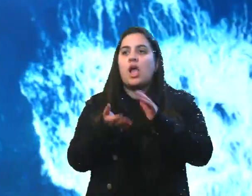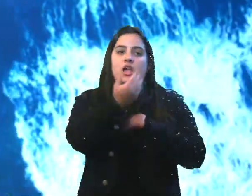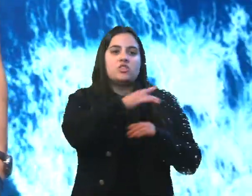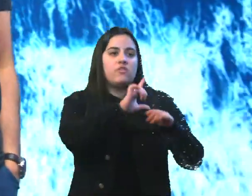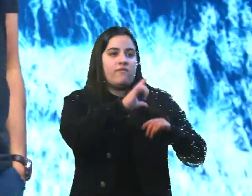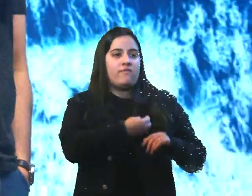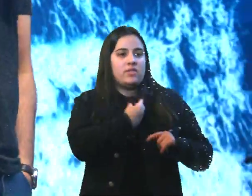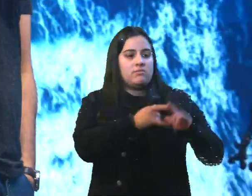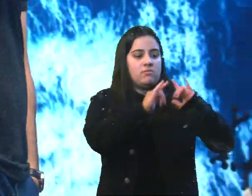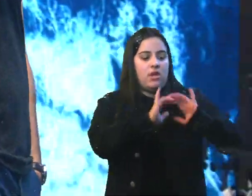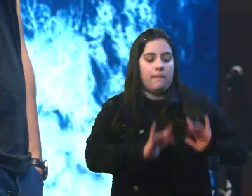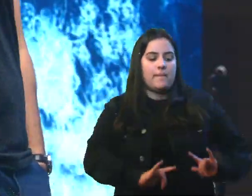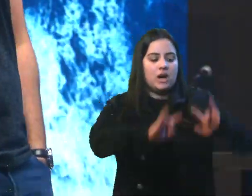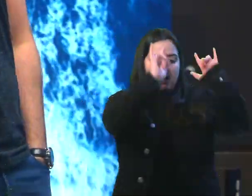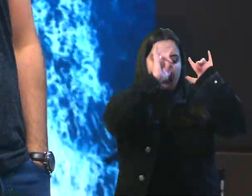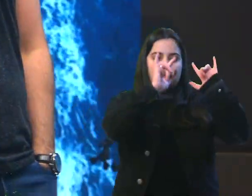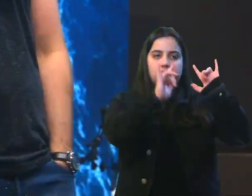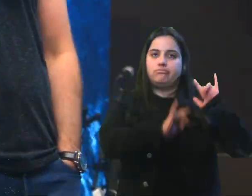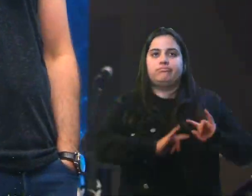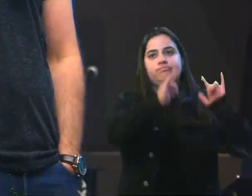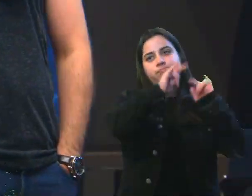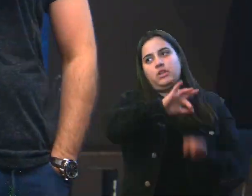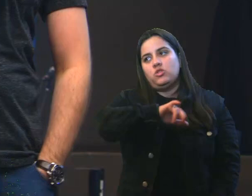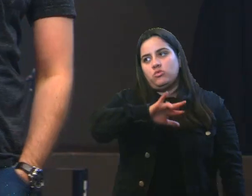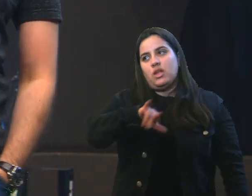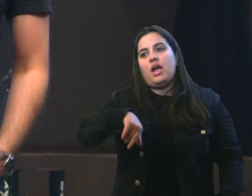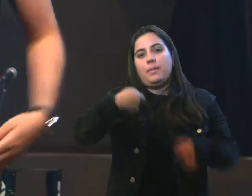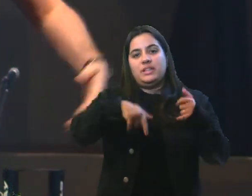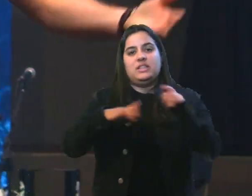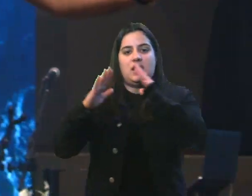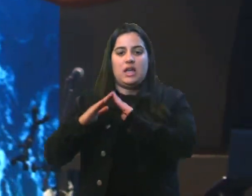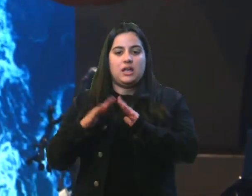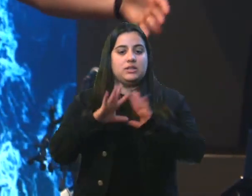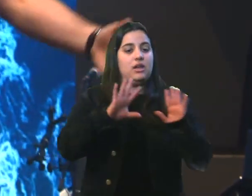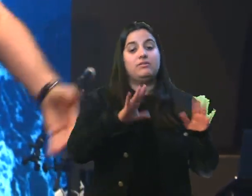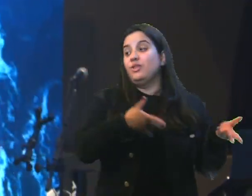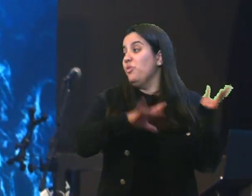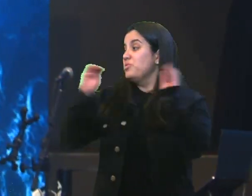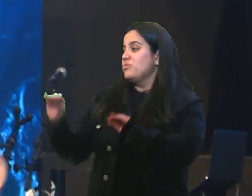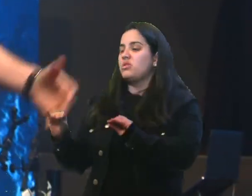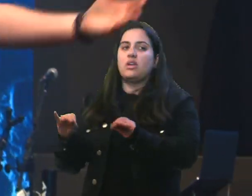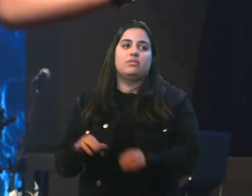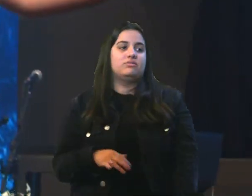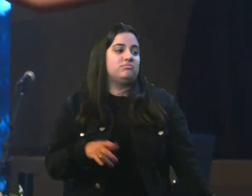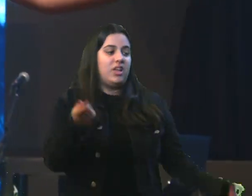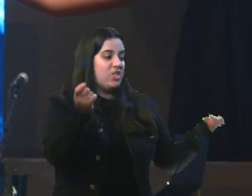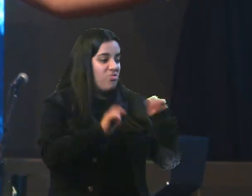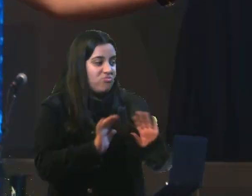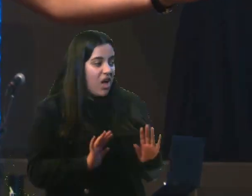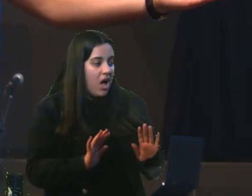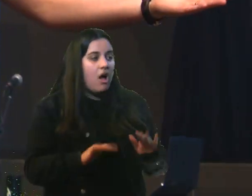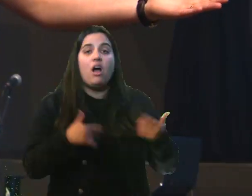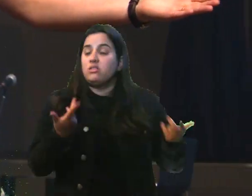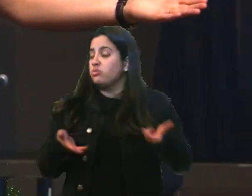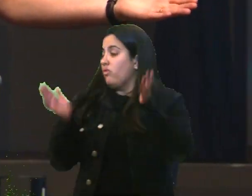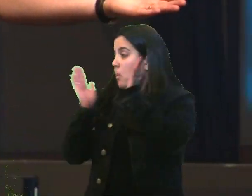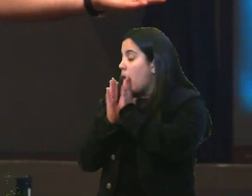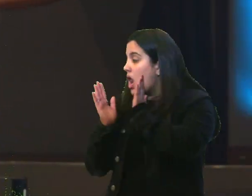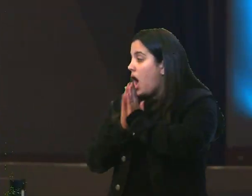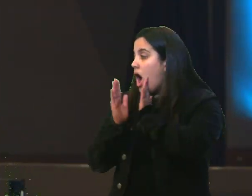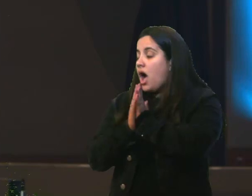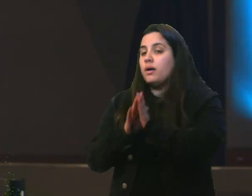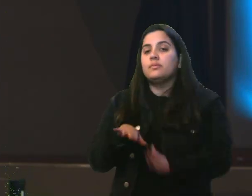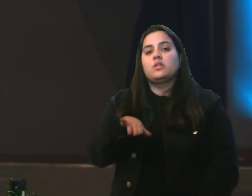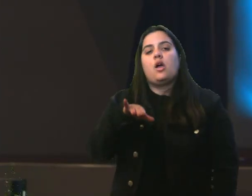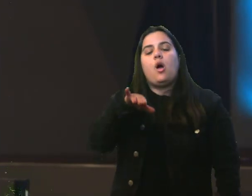apartamento não. É que se for para ter cachorro tem que ser em casa, então vamos se mudar. Eu falei, não é bem assim. Ele falou assim, então vamos orar.